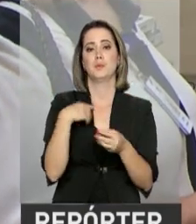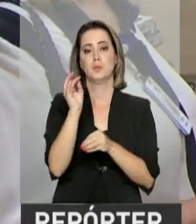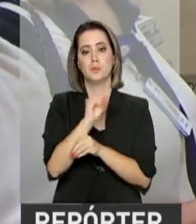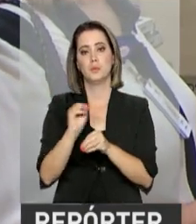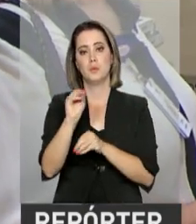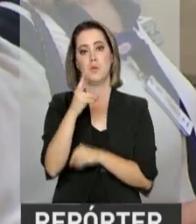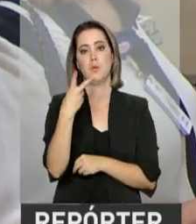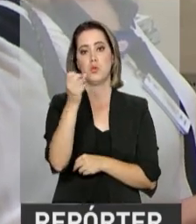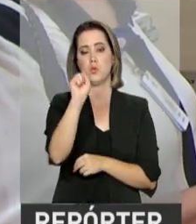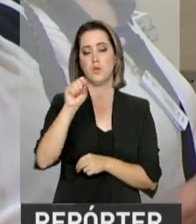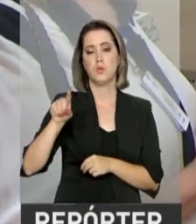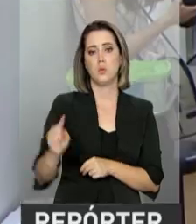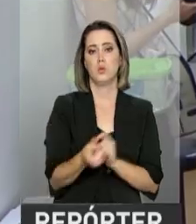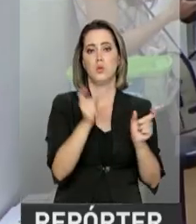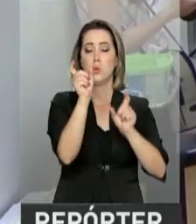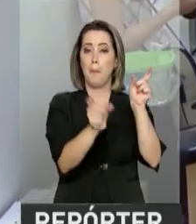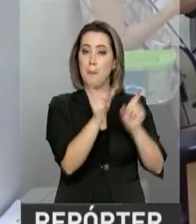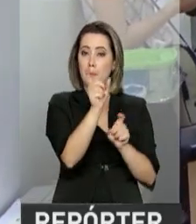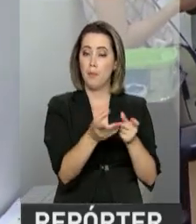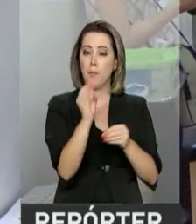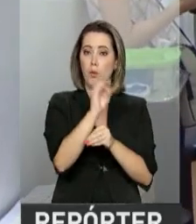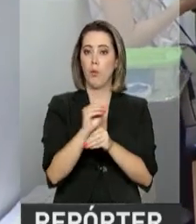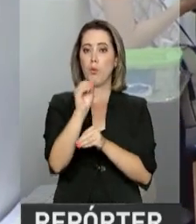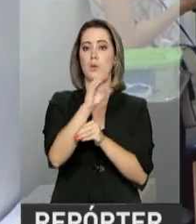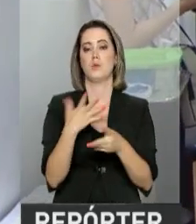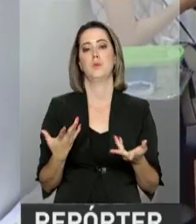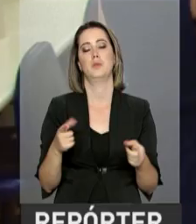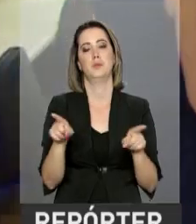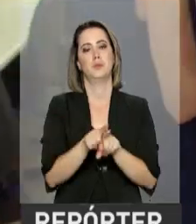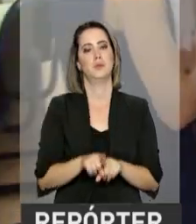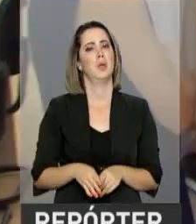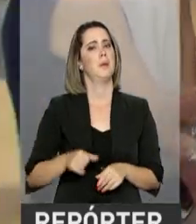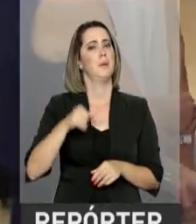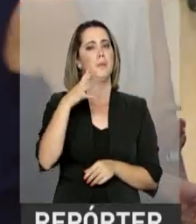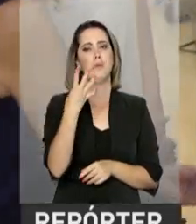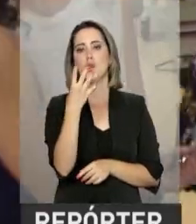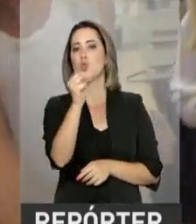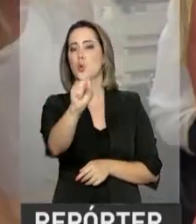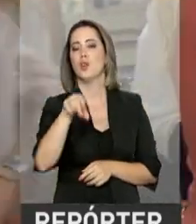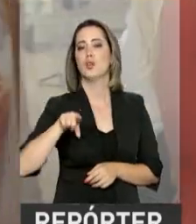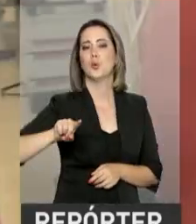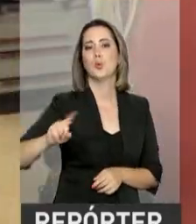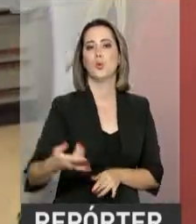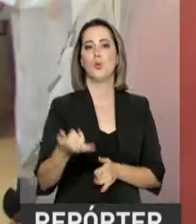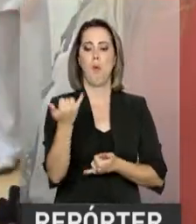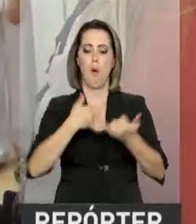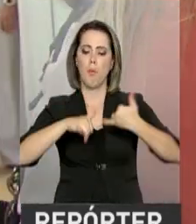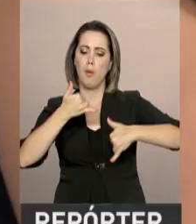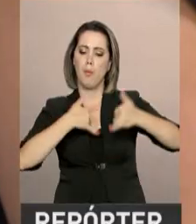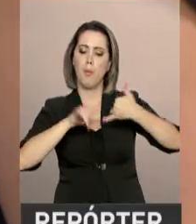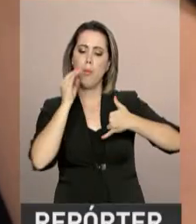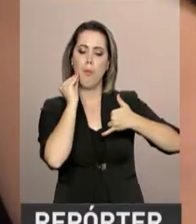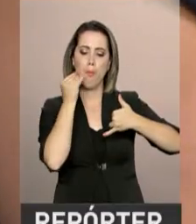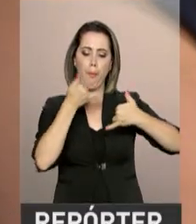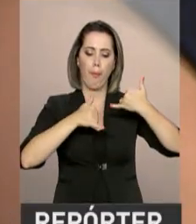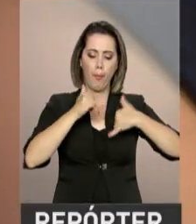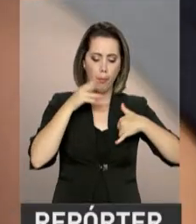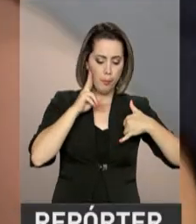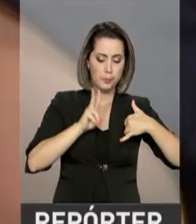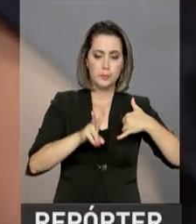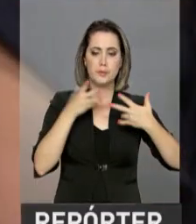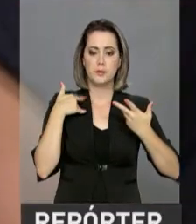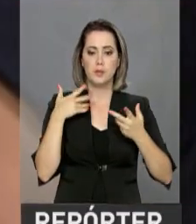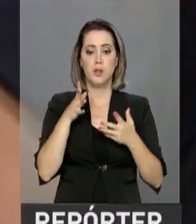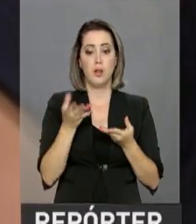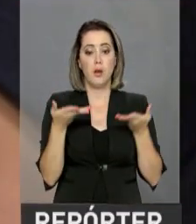mil consultas. Também foram realizados quase 48.500 exames laboratoriais e de imagem. Jussara